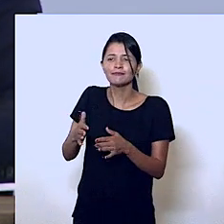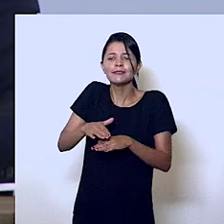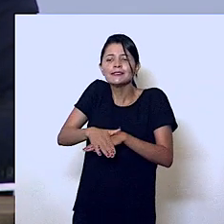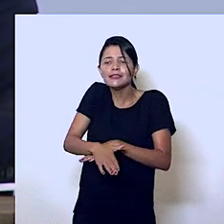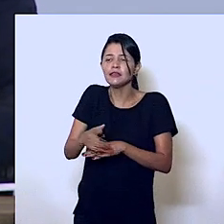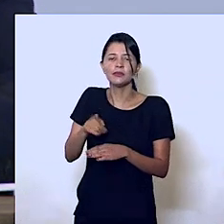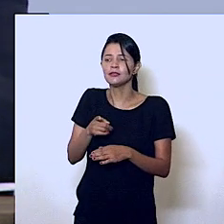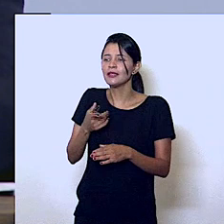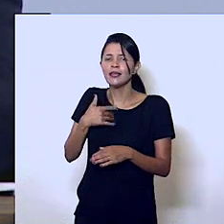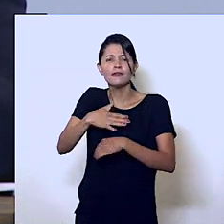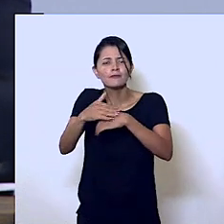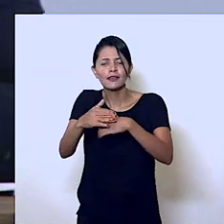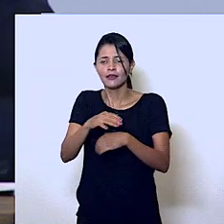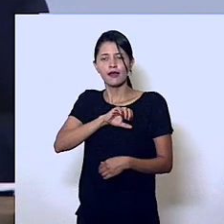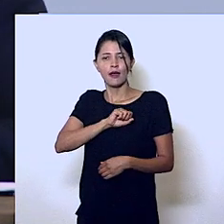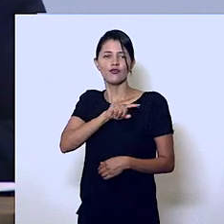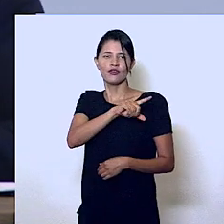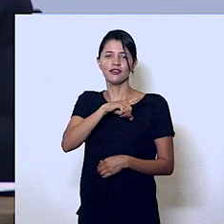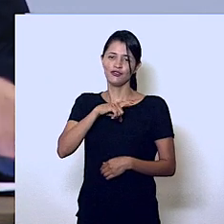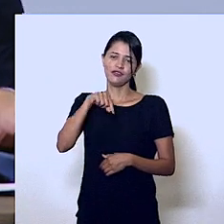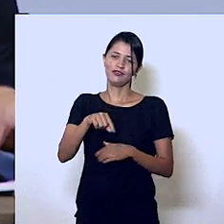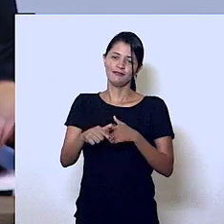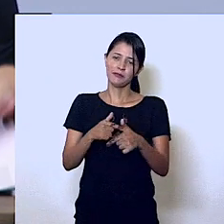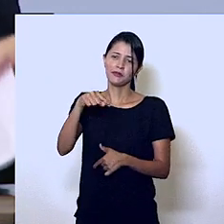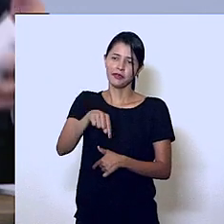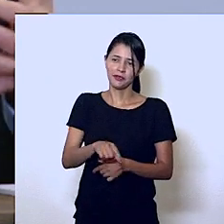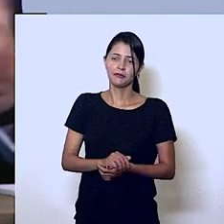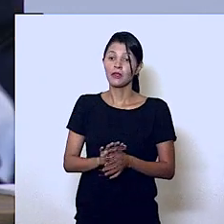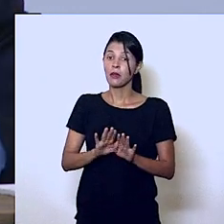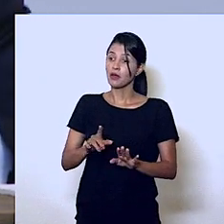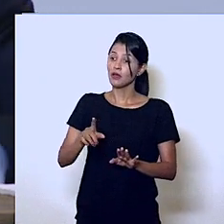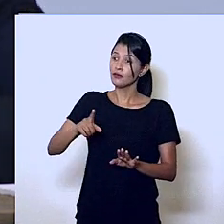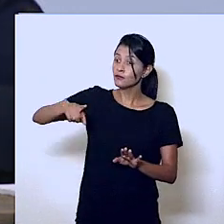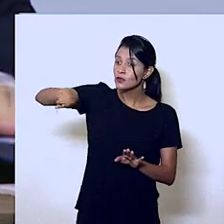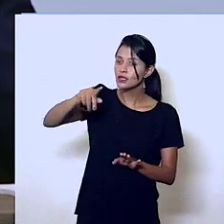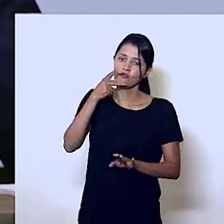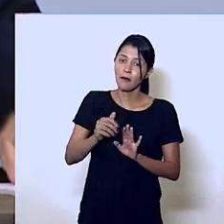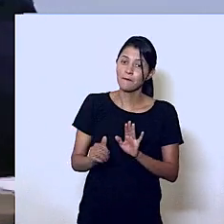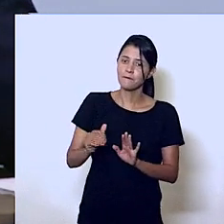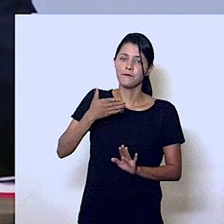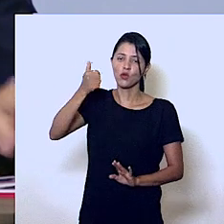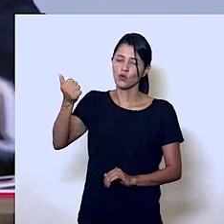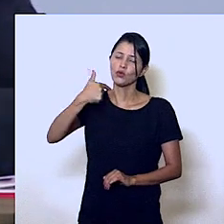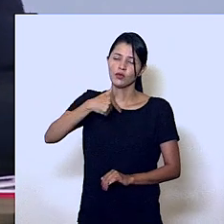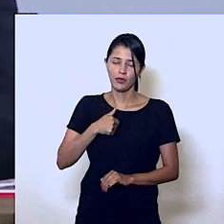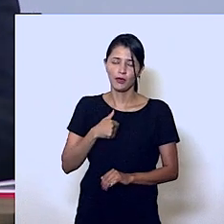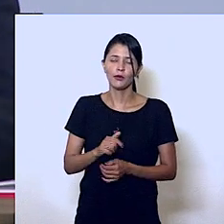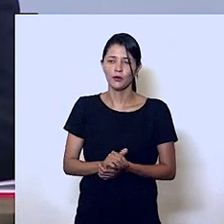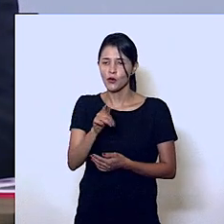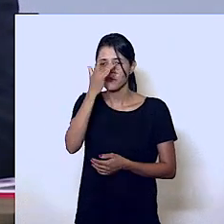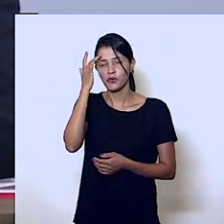teve por essa casa. Mas disso tudo falarão muito melhor do que eu os outros integrantes aqui desta